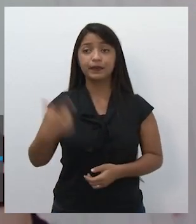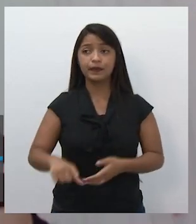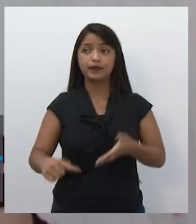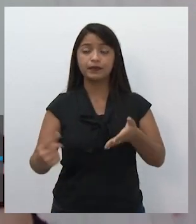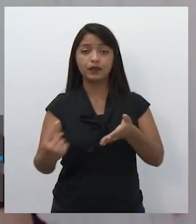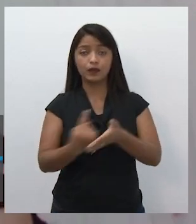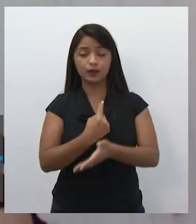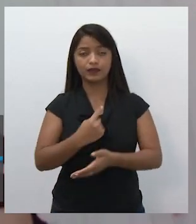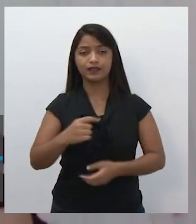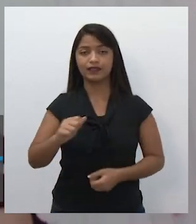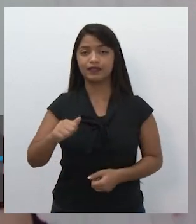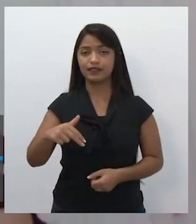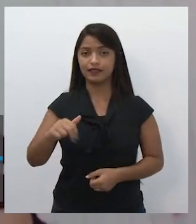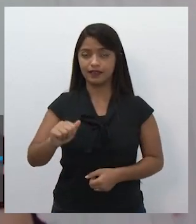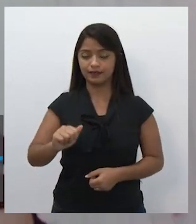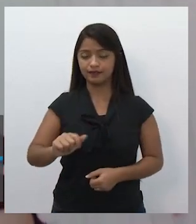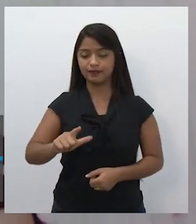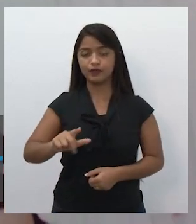Ana Lúcia.